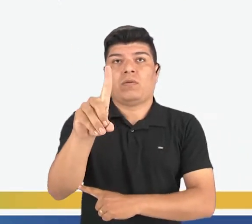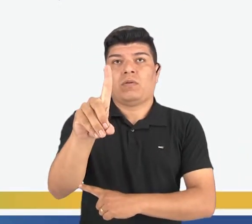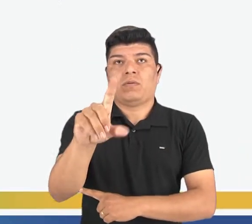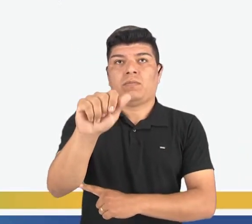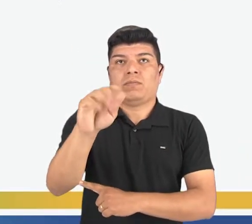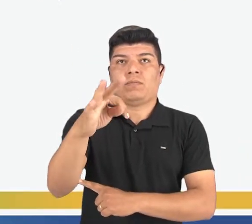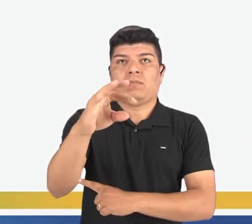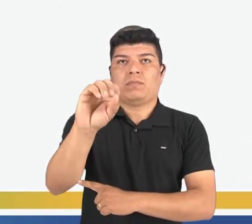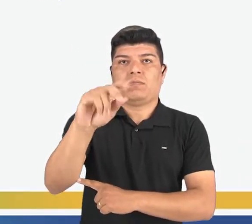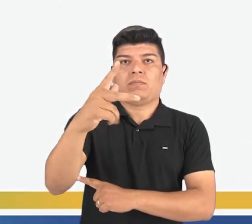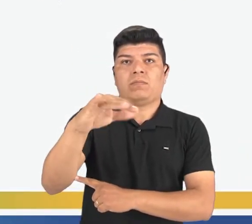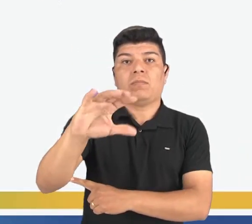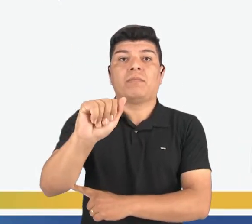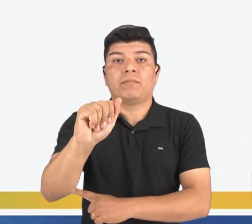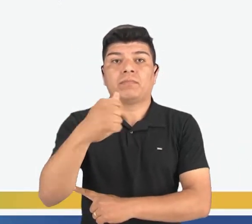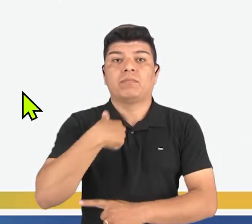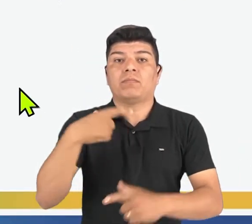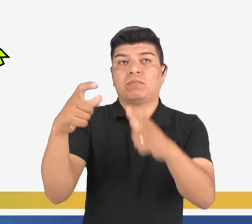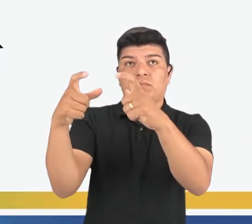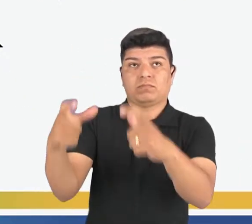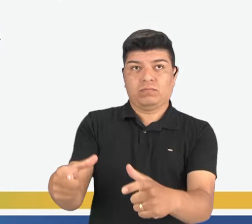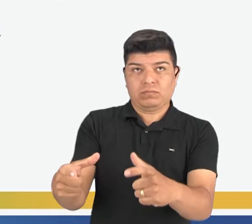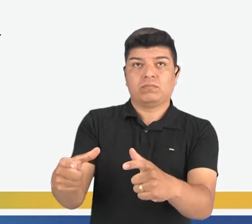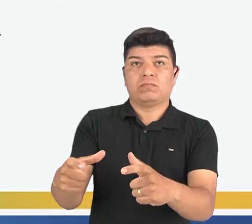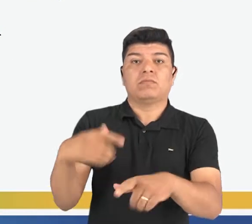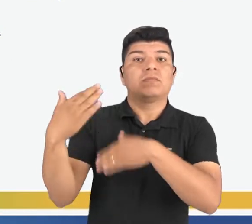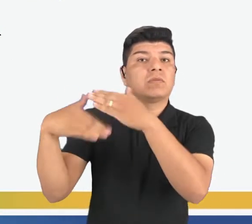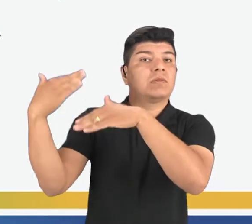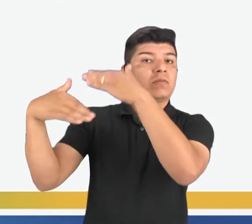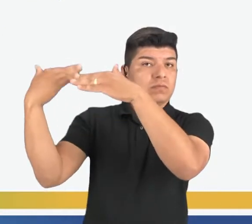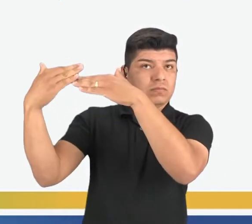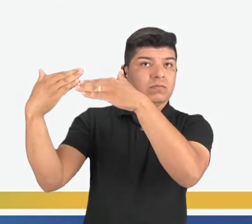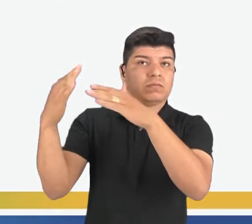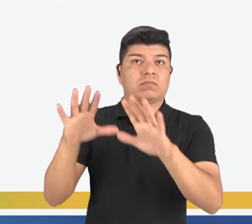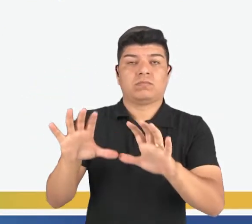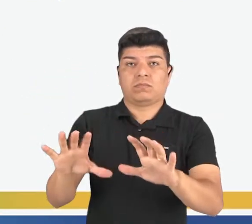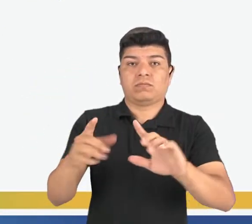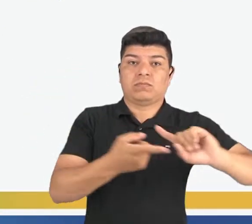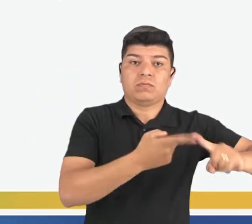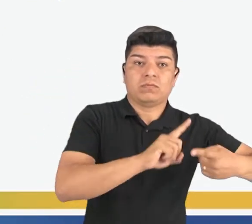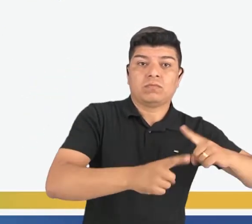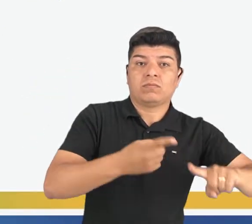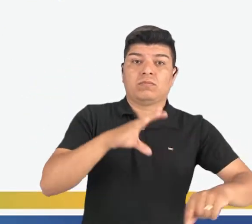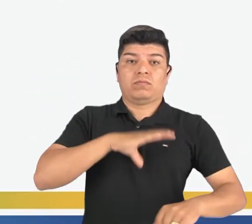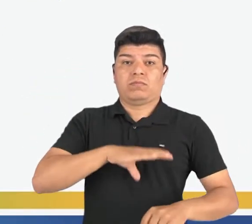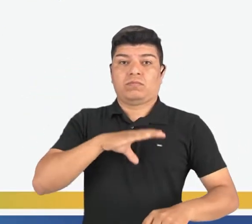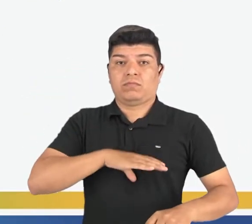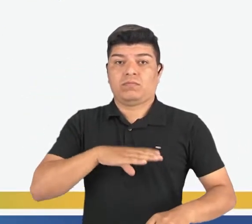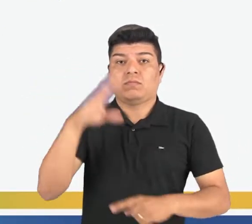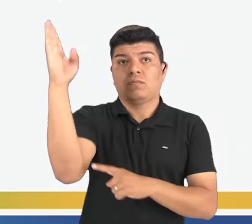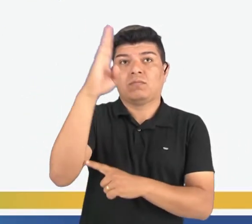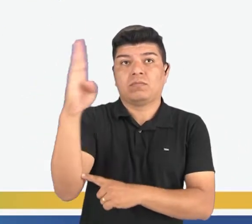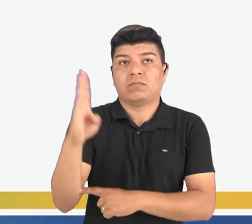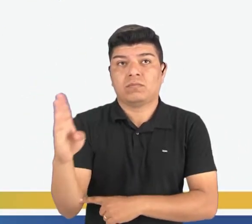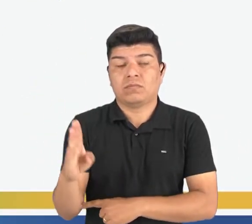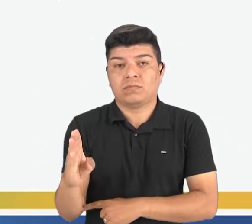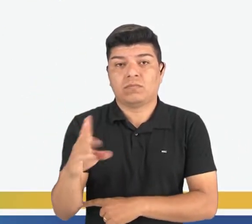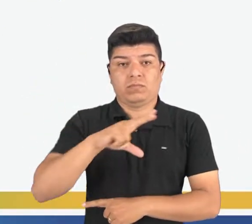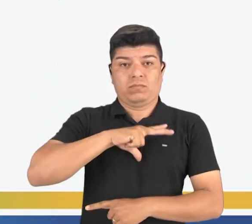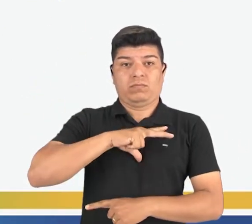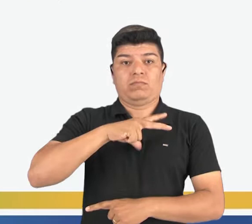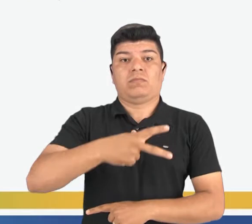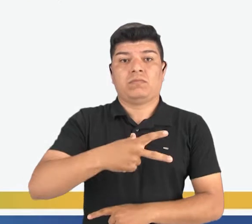está relacionada com o local em que é desenvolvida, tal como as variações entre o português do Brasil e de